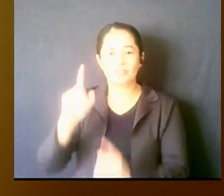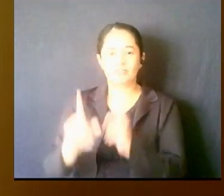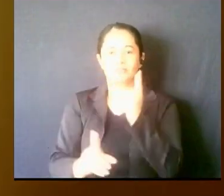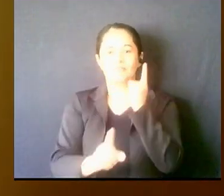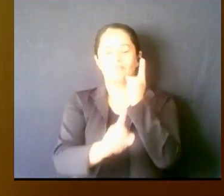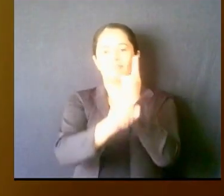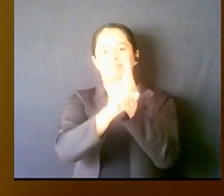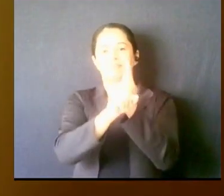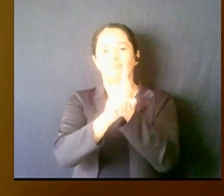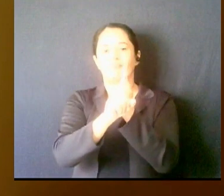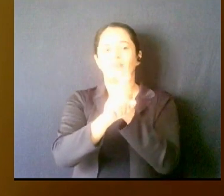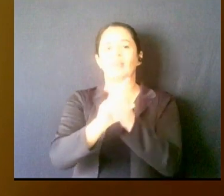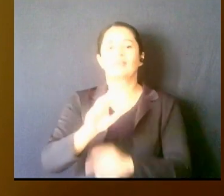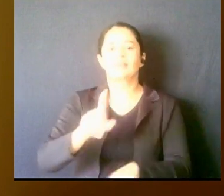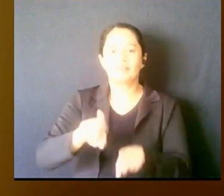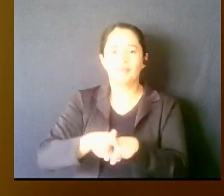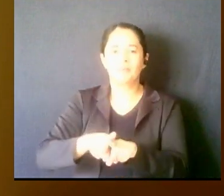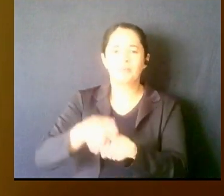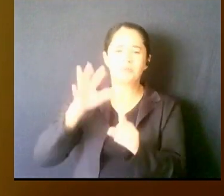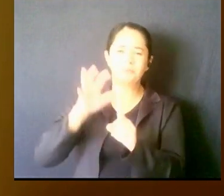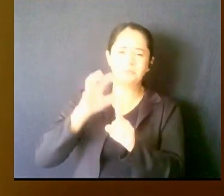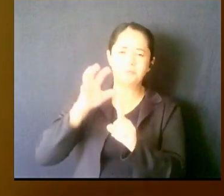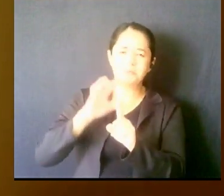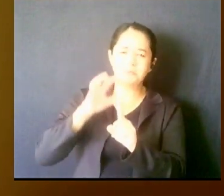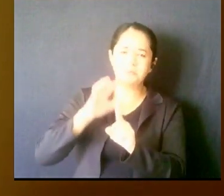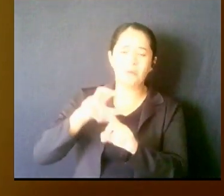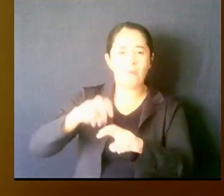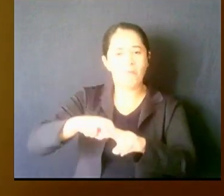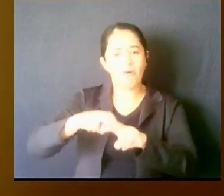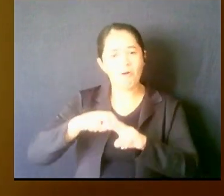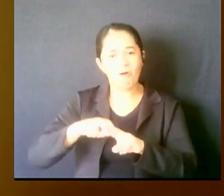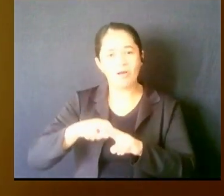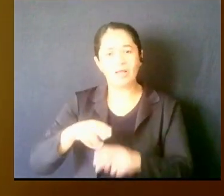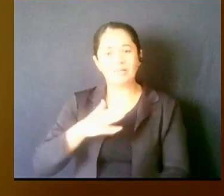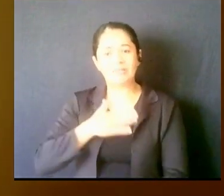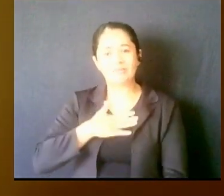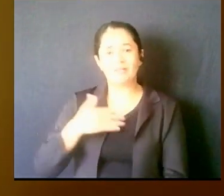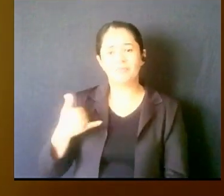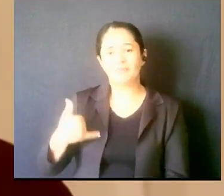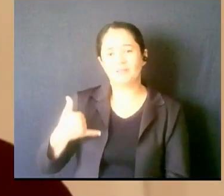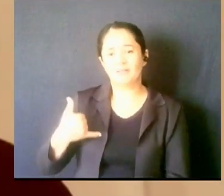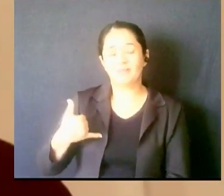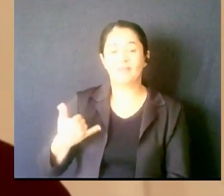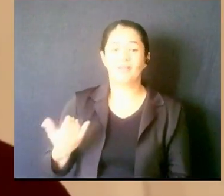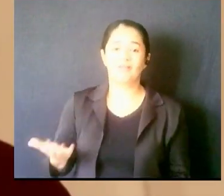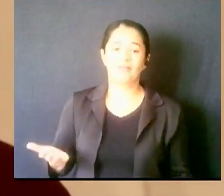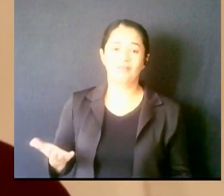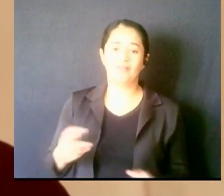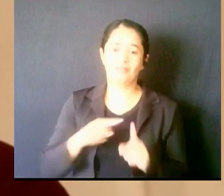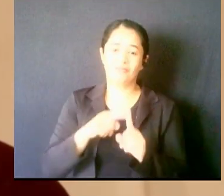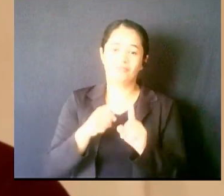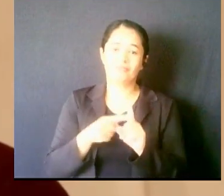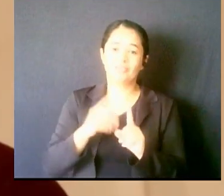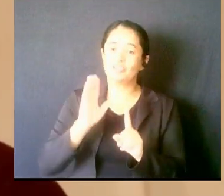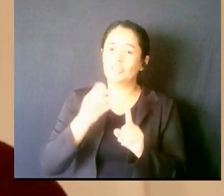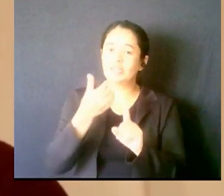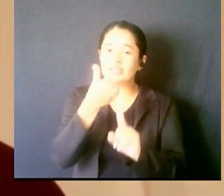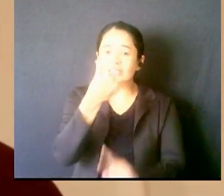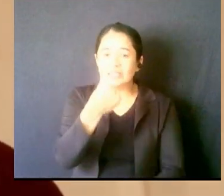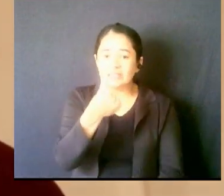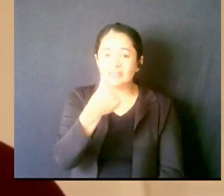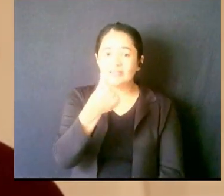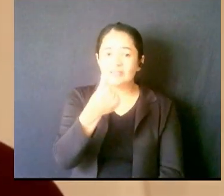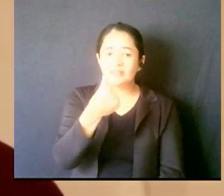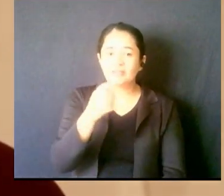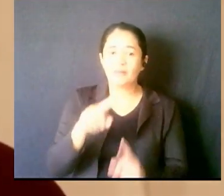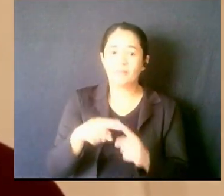pressão em cima por conta da minha idade gestacional já, que já estava nos 6 meses. Mas eu sentia que eu não